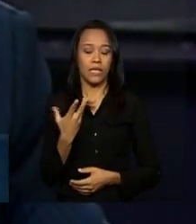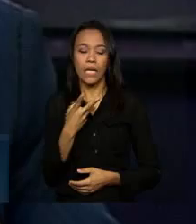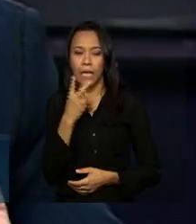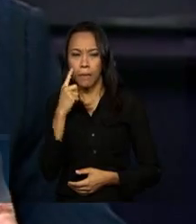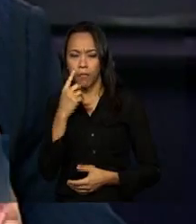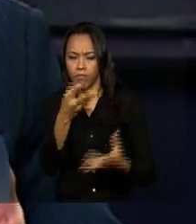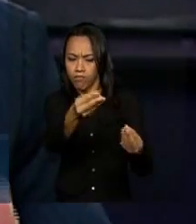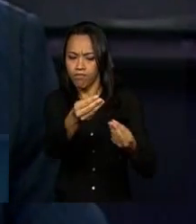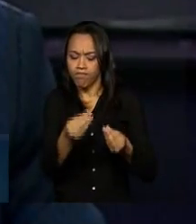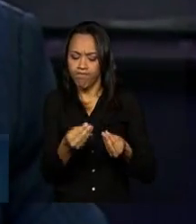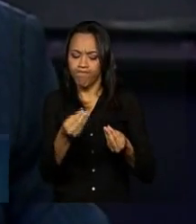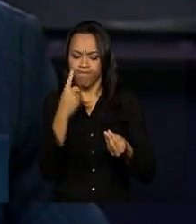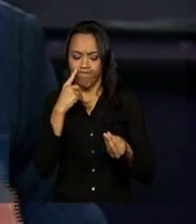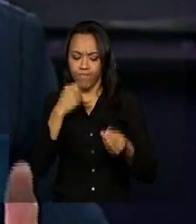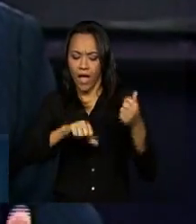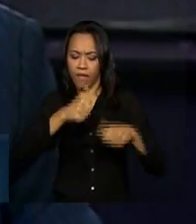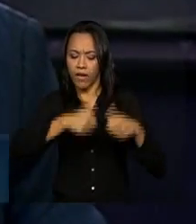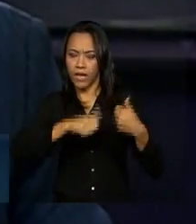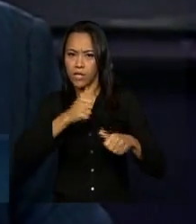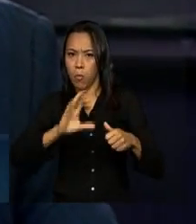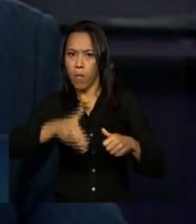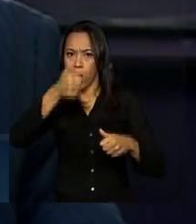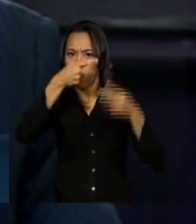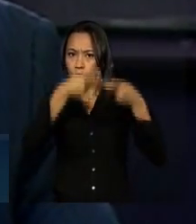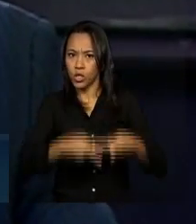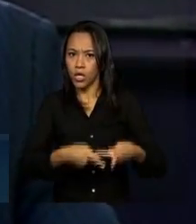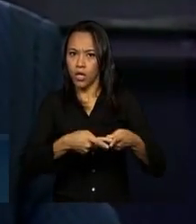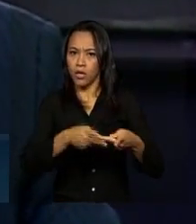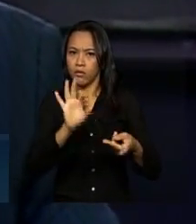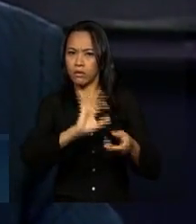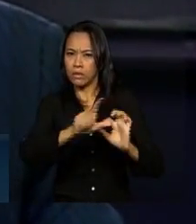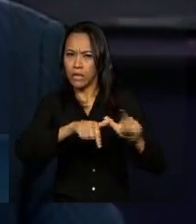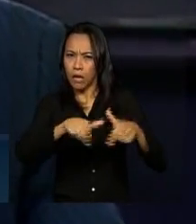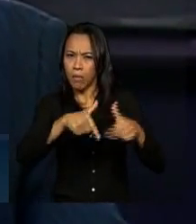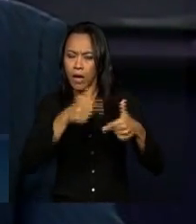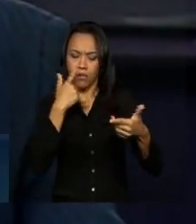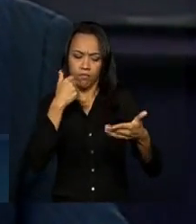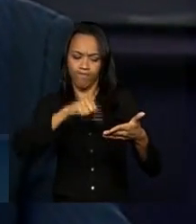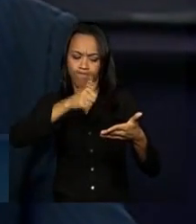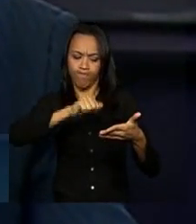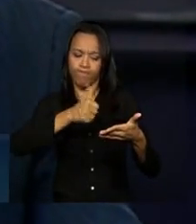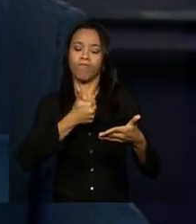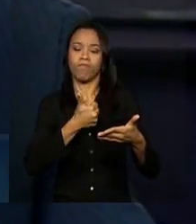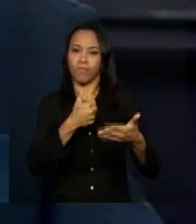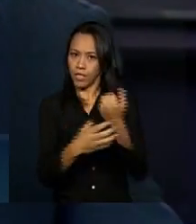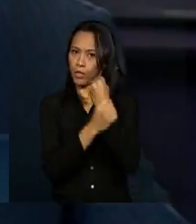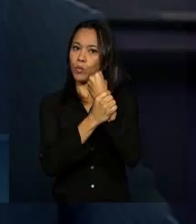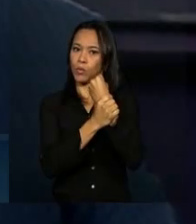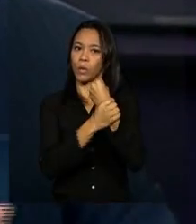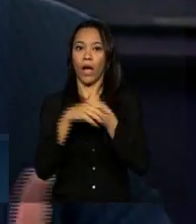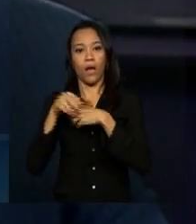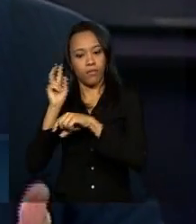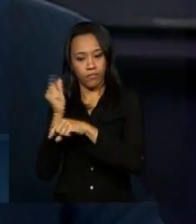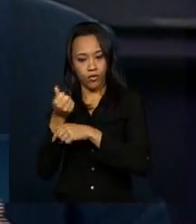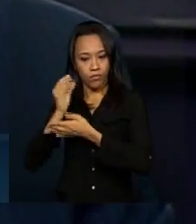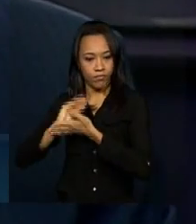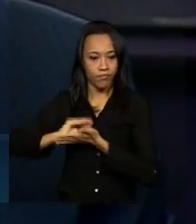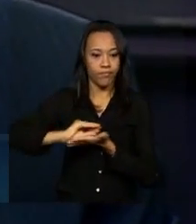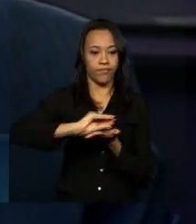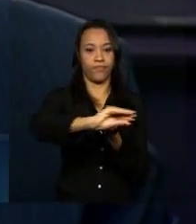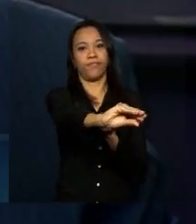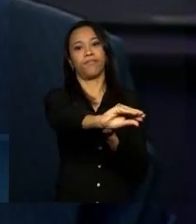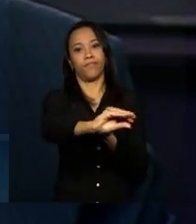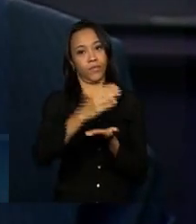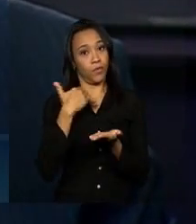análise avaliação do melhor projeto eh as melhores garantias para que ele possa eh continuar